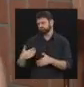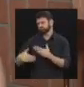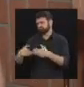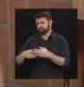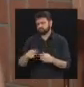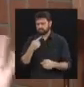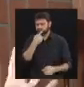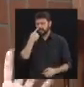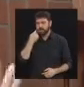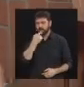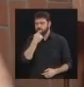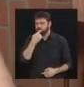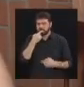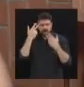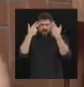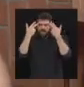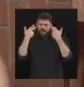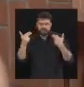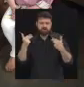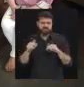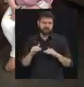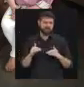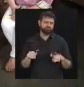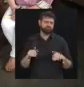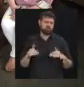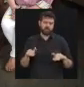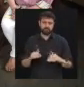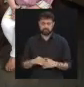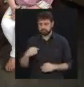semanas a boquinha dela já ficaria perfeita.